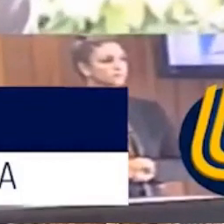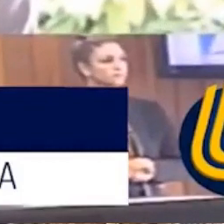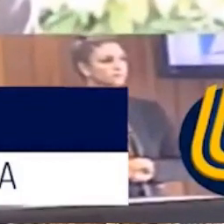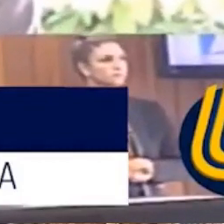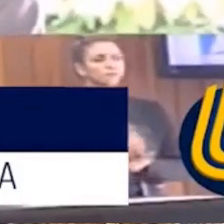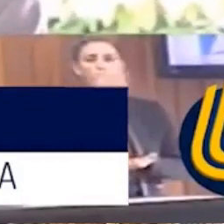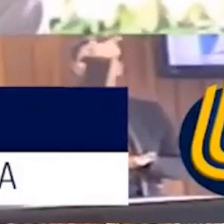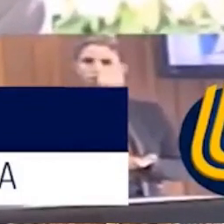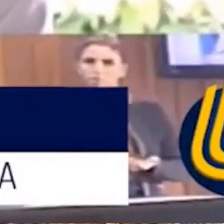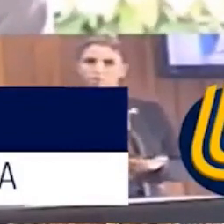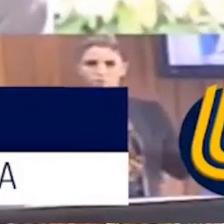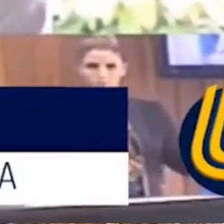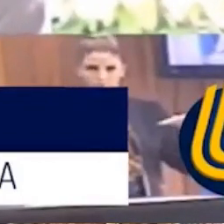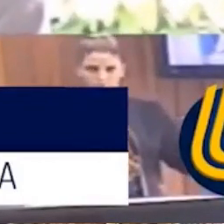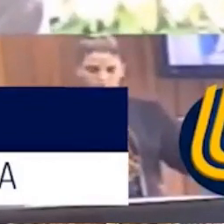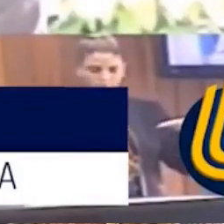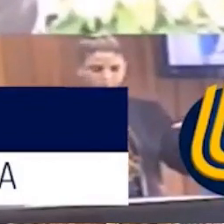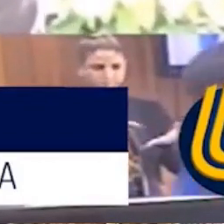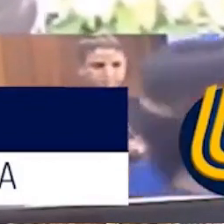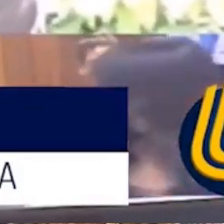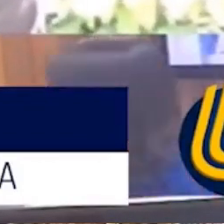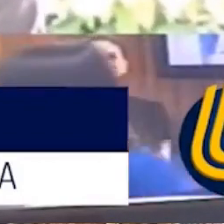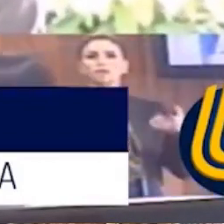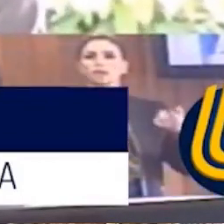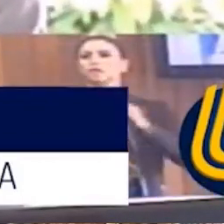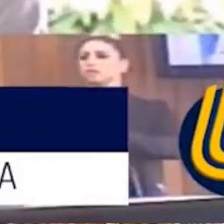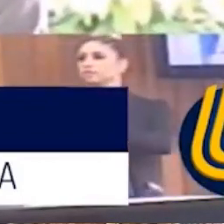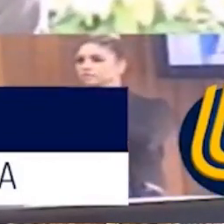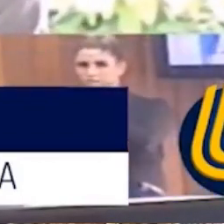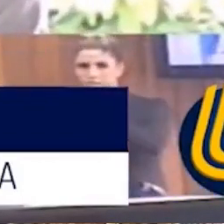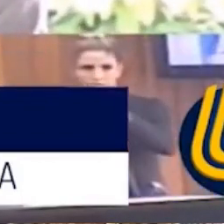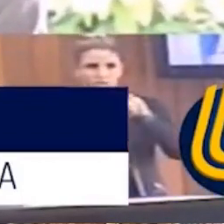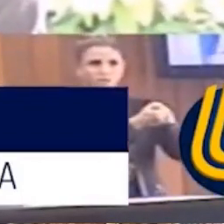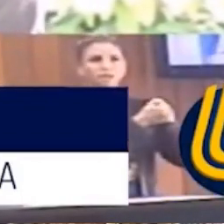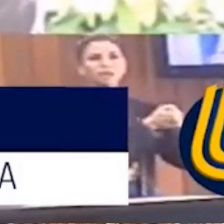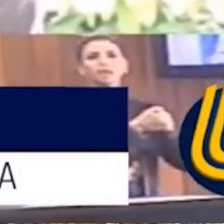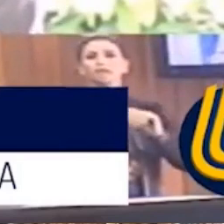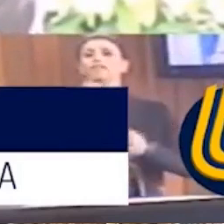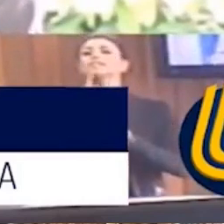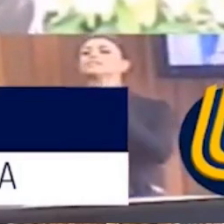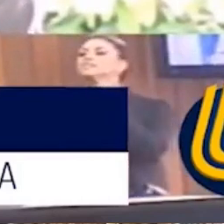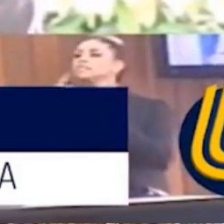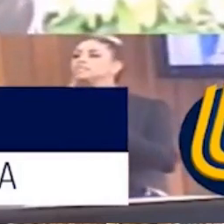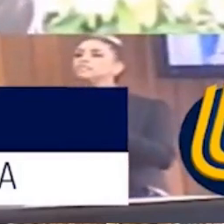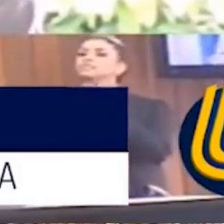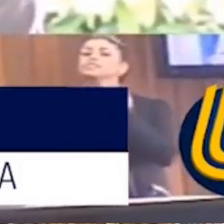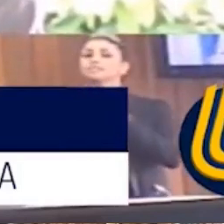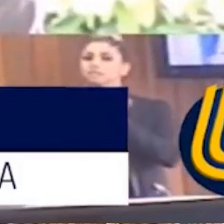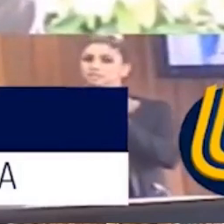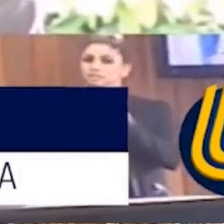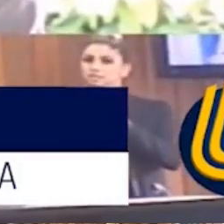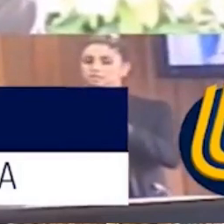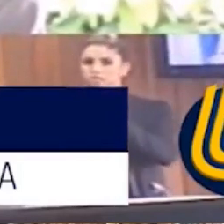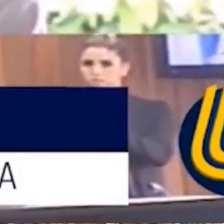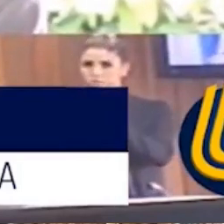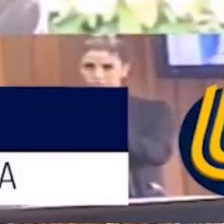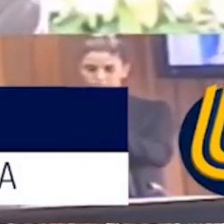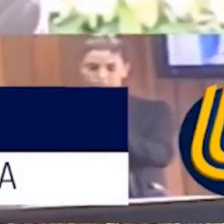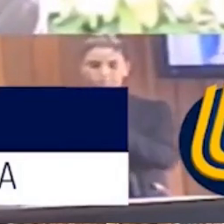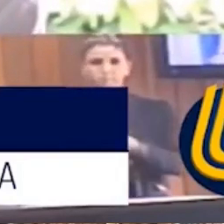a minha presença é para saudar e desejar, nesse início da